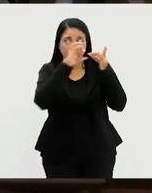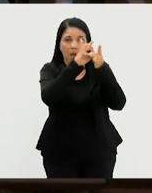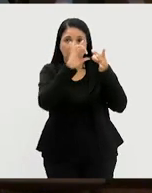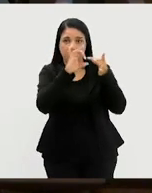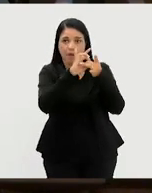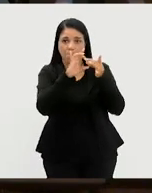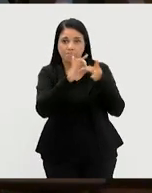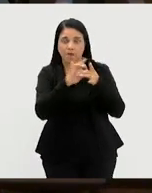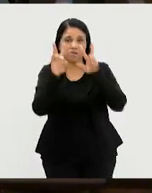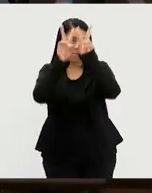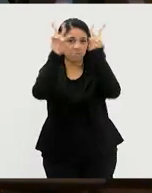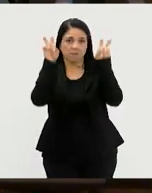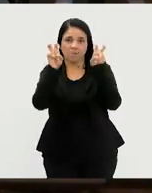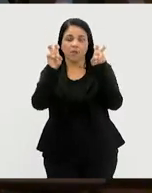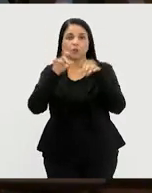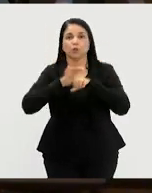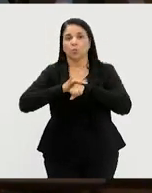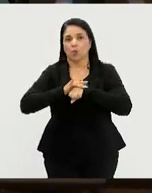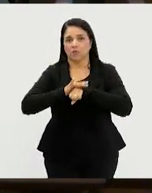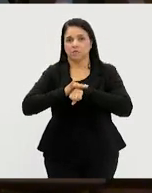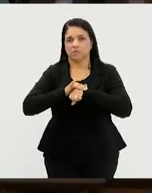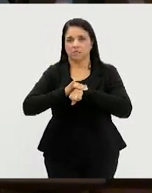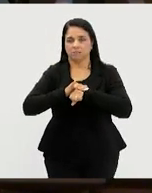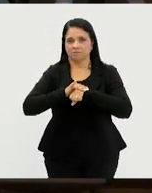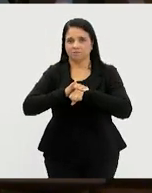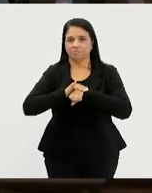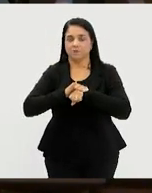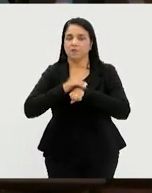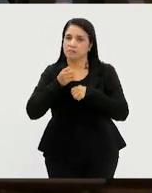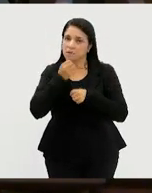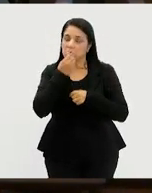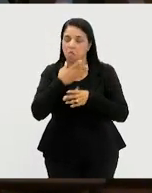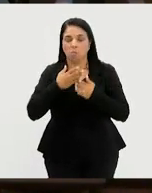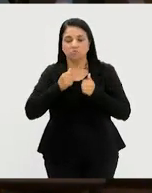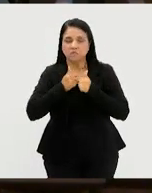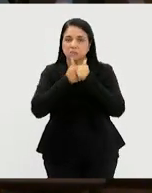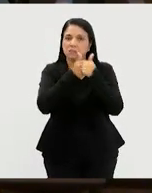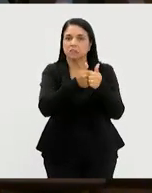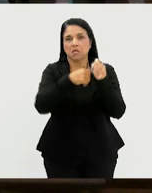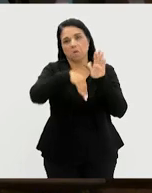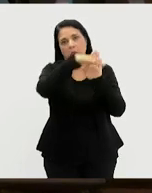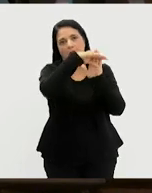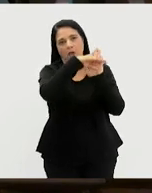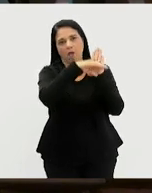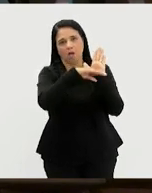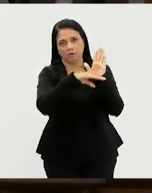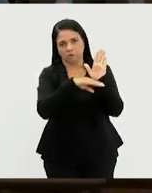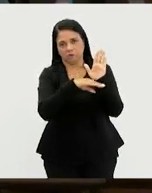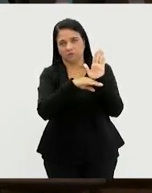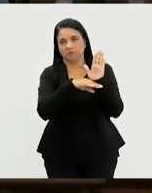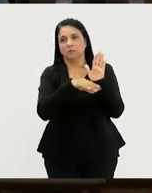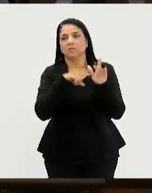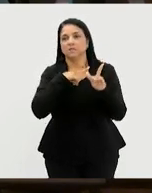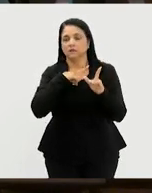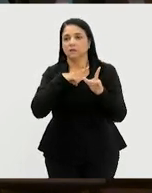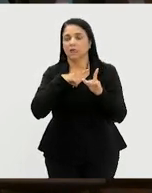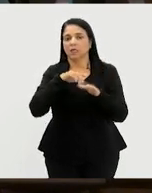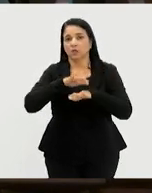de doenças raras Então seria ideal seguir a pauta e pedir aos como nós temos os raros